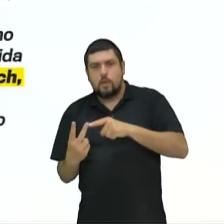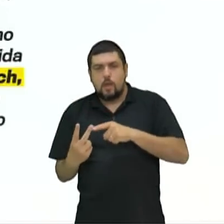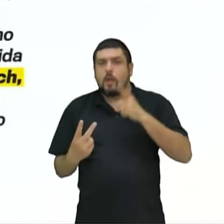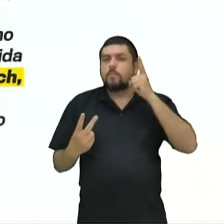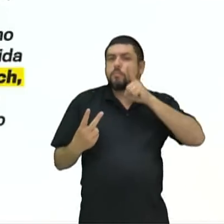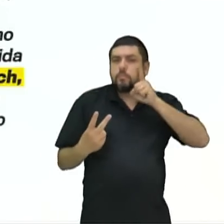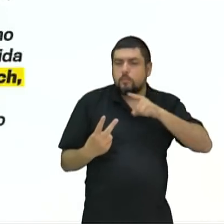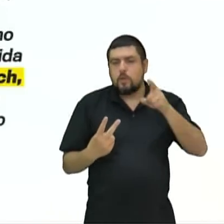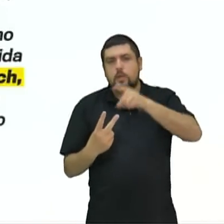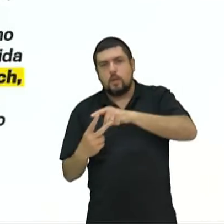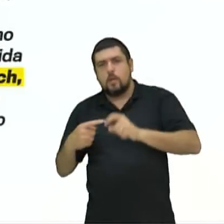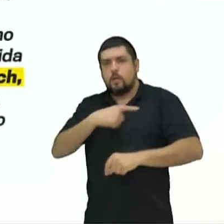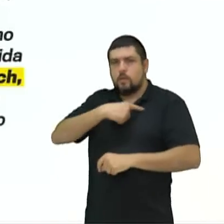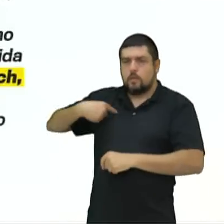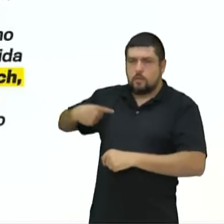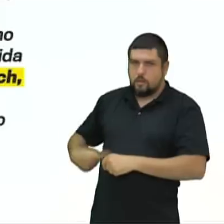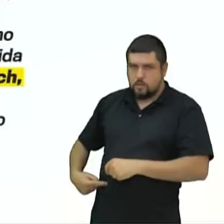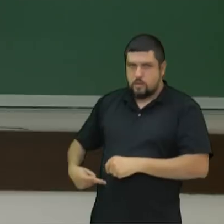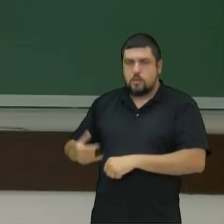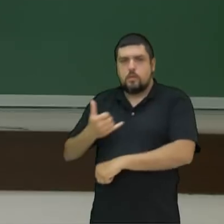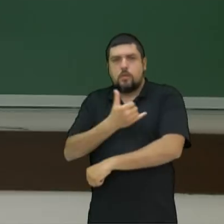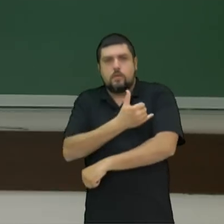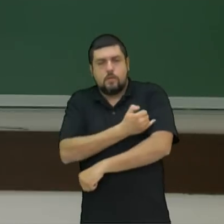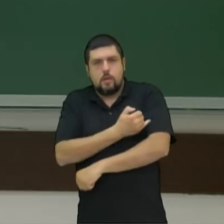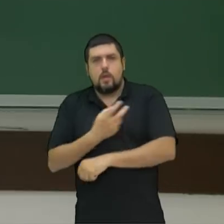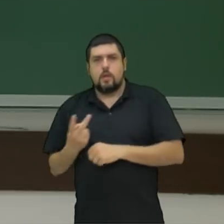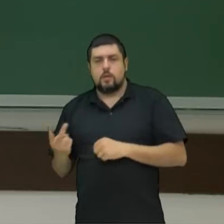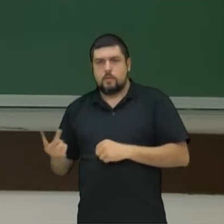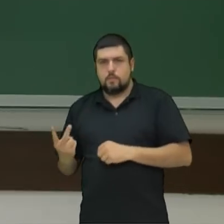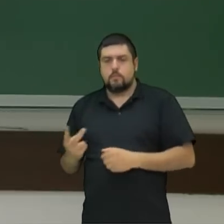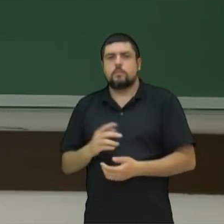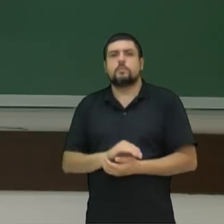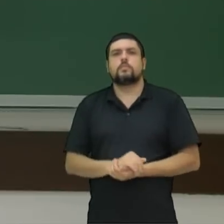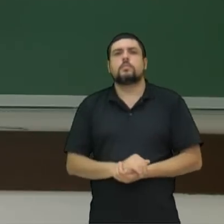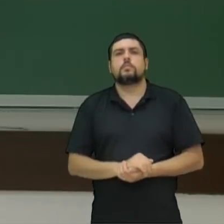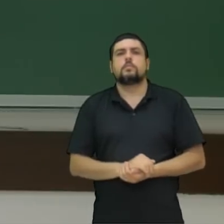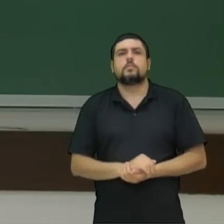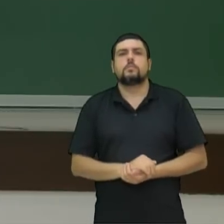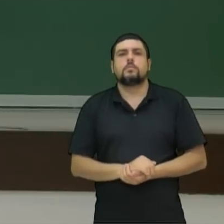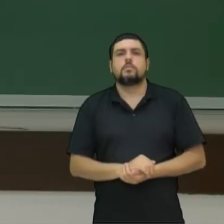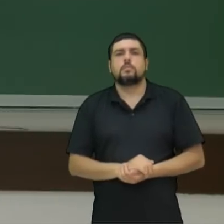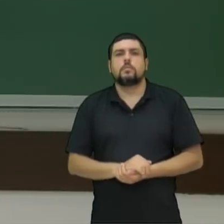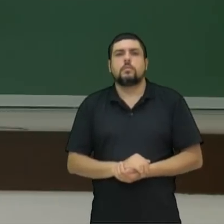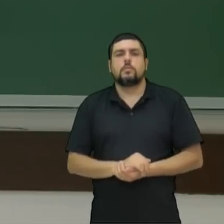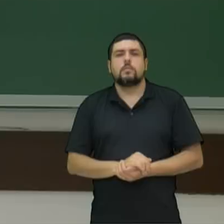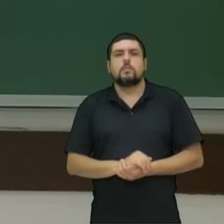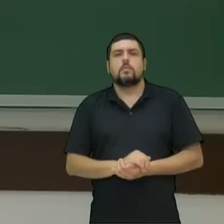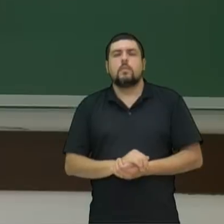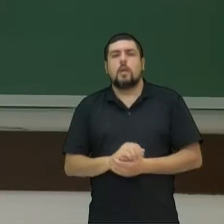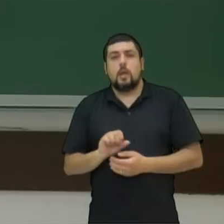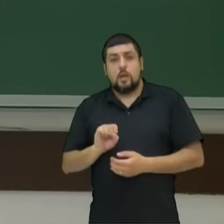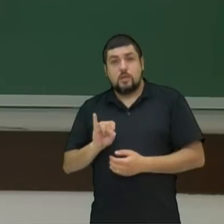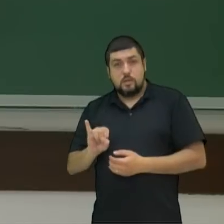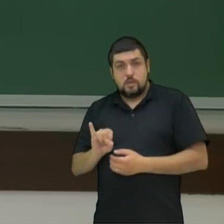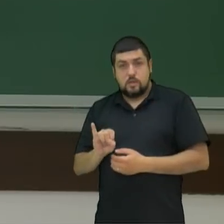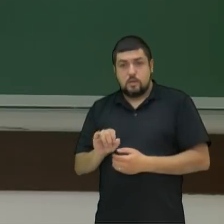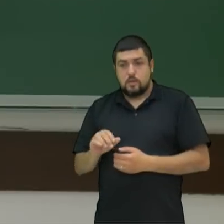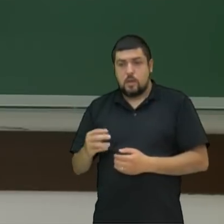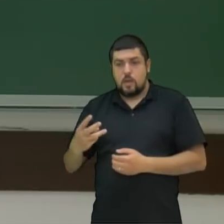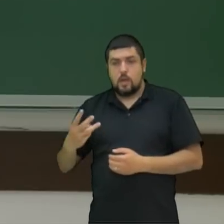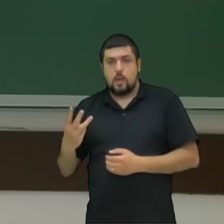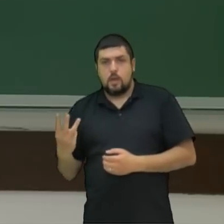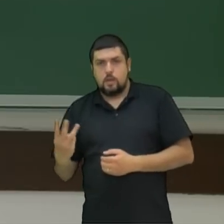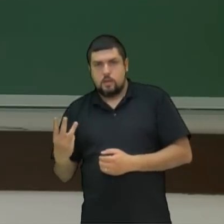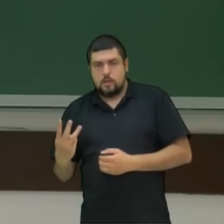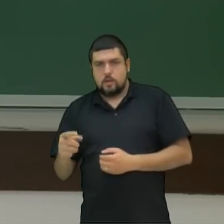Oxford e a vacina chinesa, né? As 2 estão nessa fase de desenvolvimento. Quando a gente pula essa etapa, então, da fase 3, que é